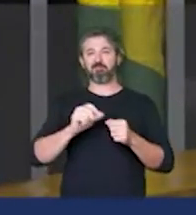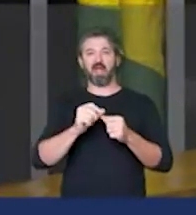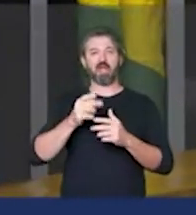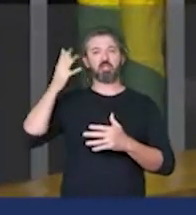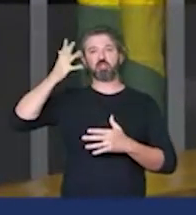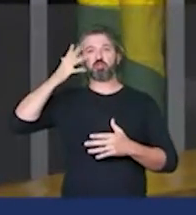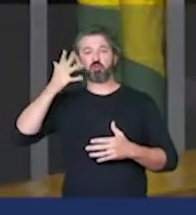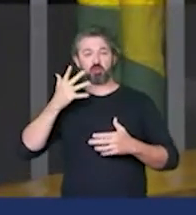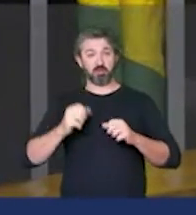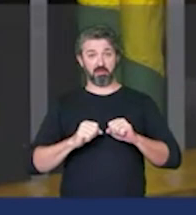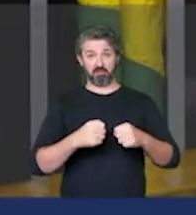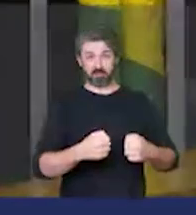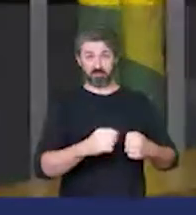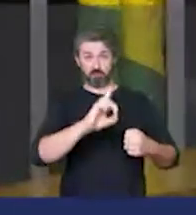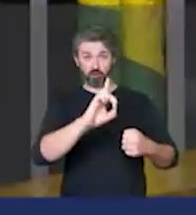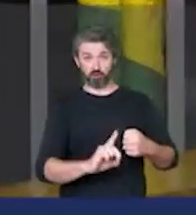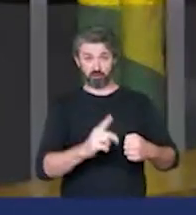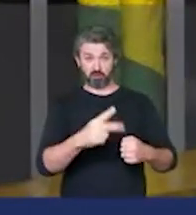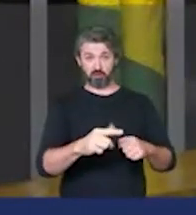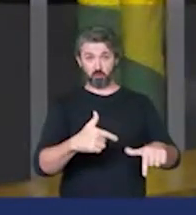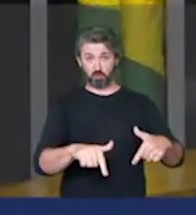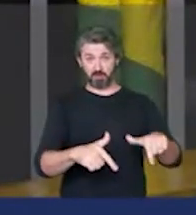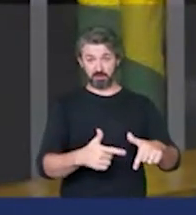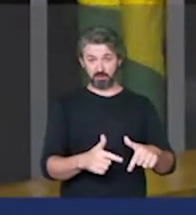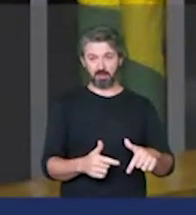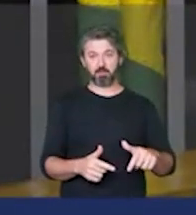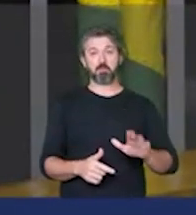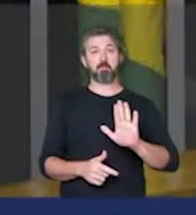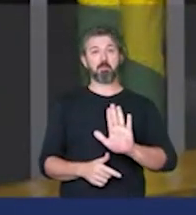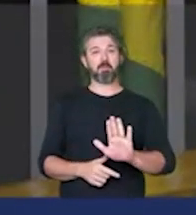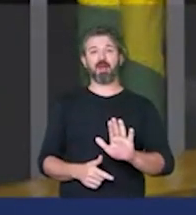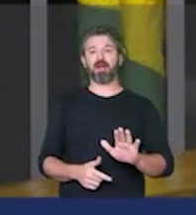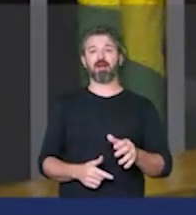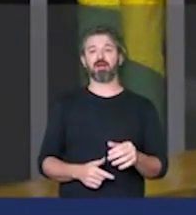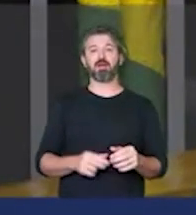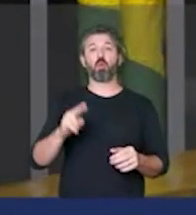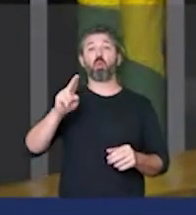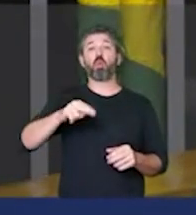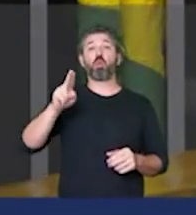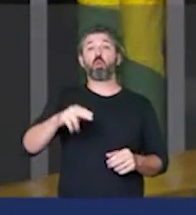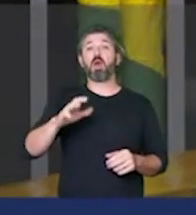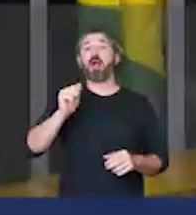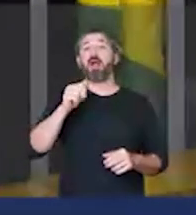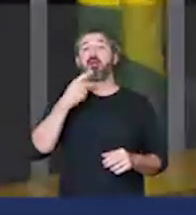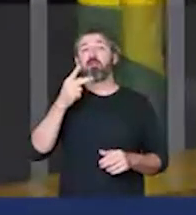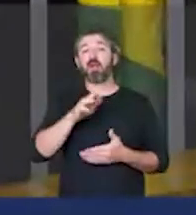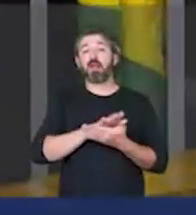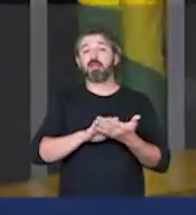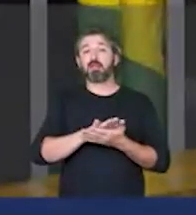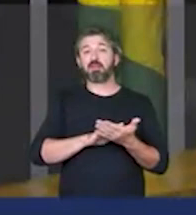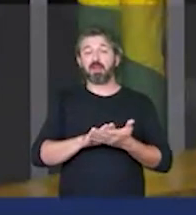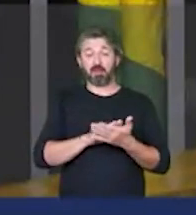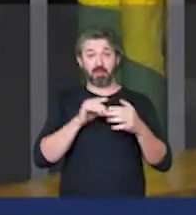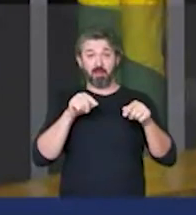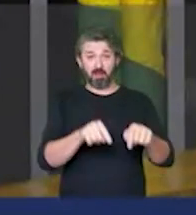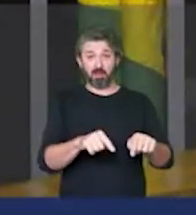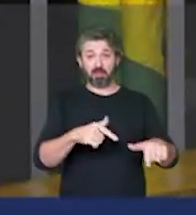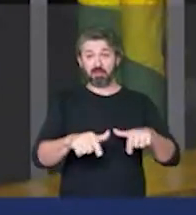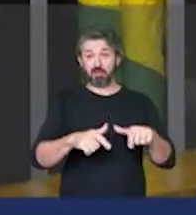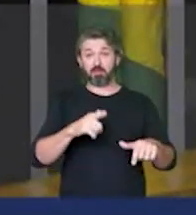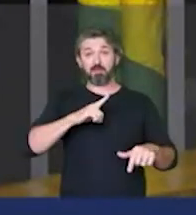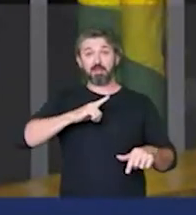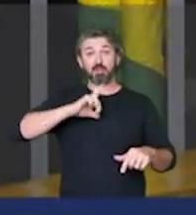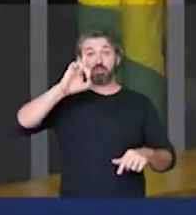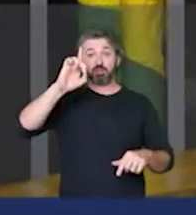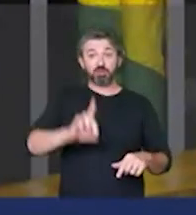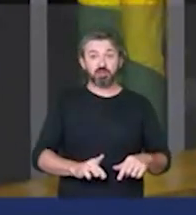um discurso em defesa do direito dos trabalhadores quando nunca se fala nessa casa em fazer com que esses trabalhadores tenham